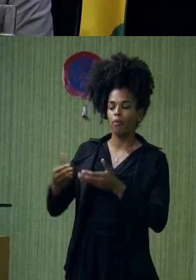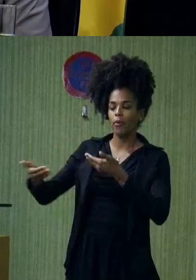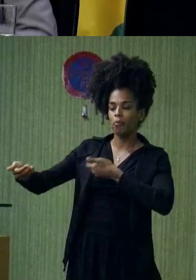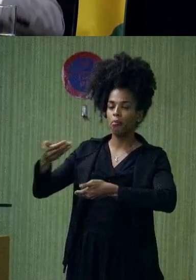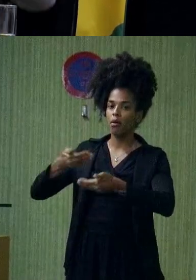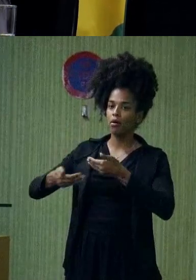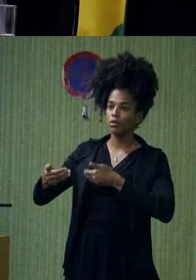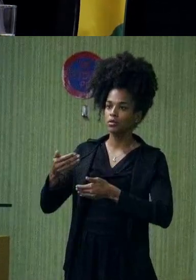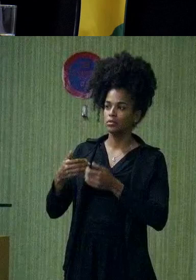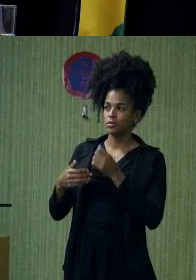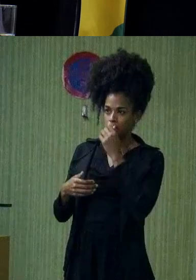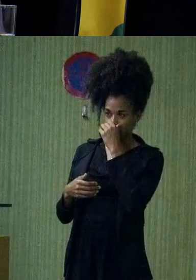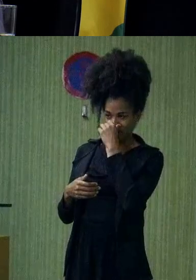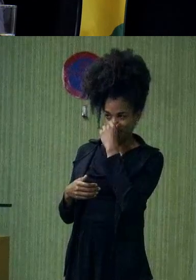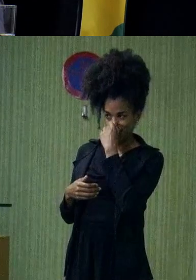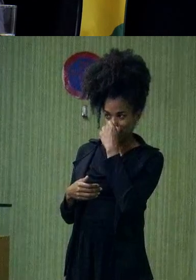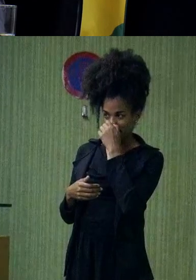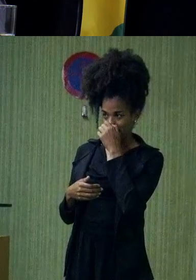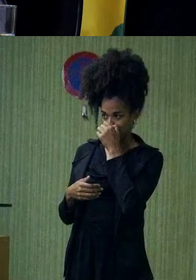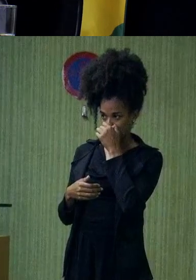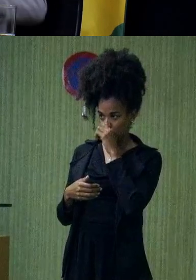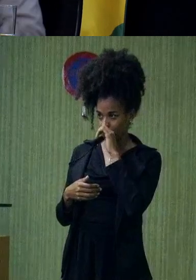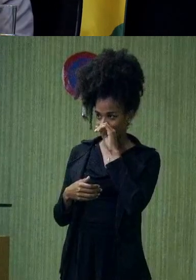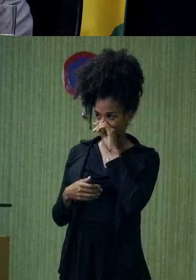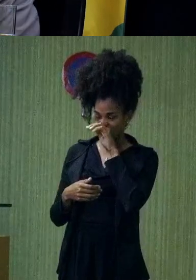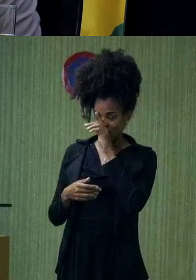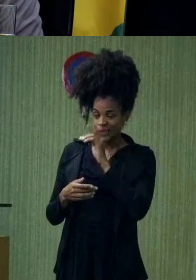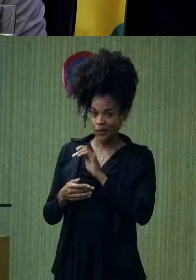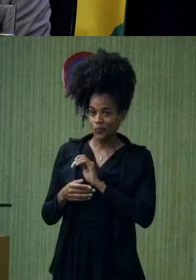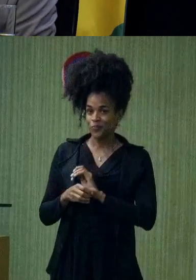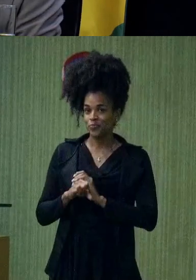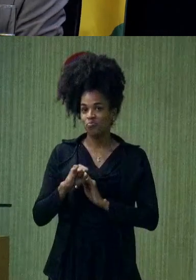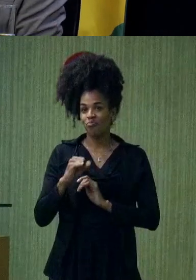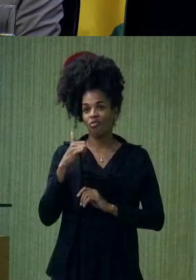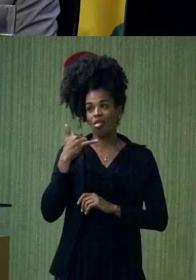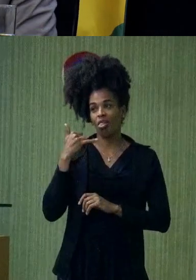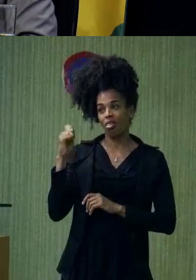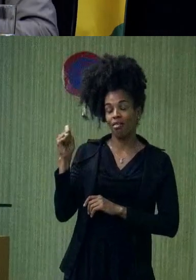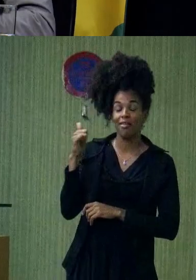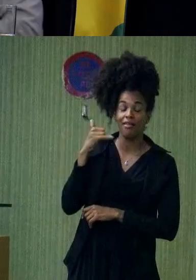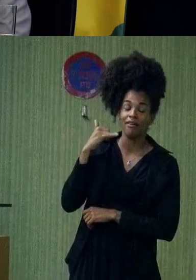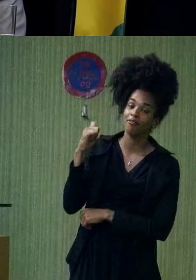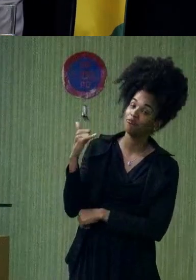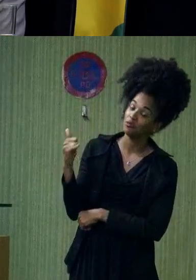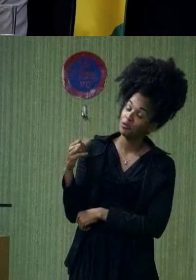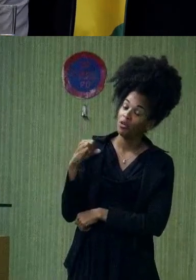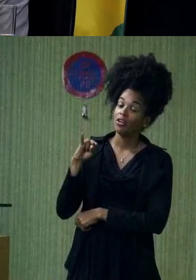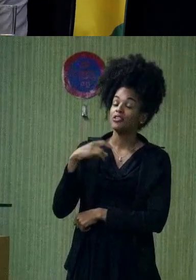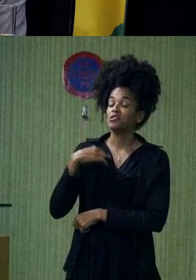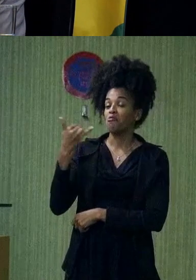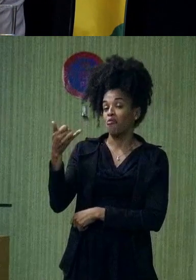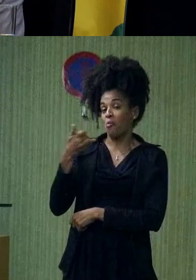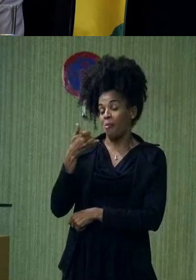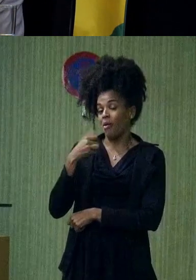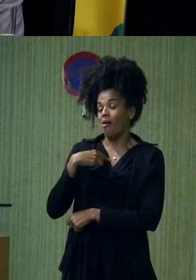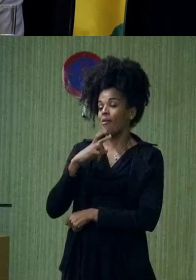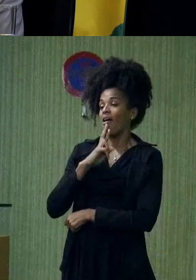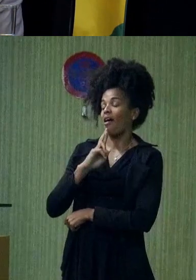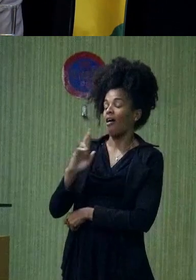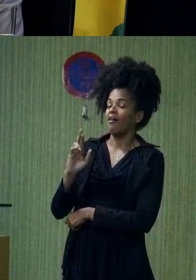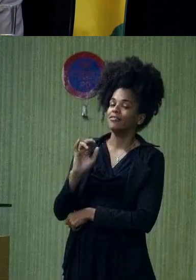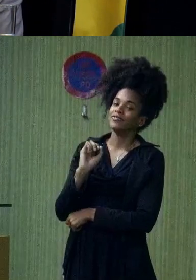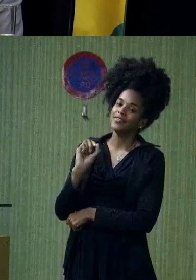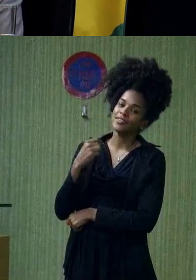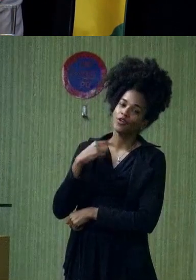ouvinte Se for para mim eu pode avisar que eu tô aqui viu posso atender no momento mas enfim na sua opinião as